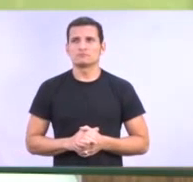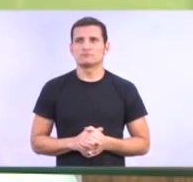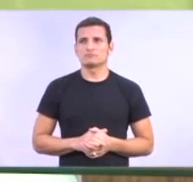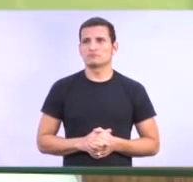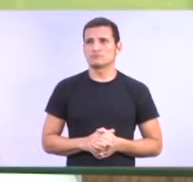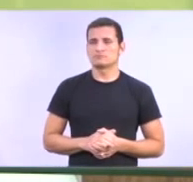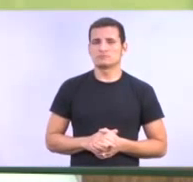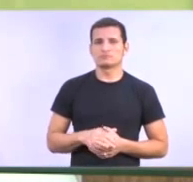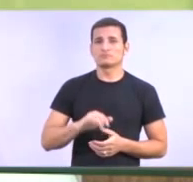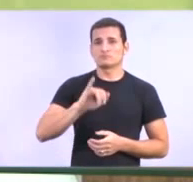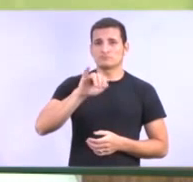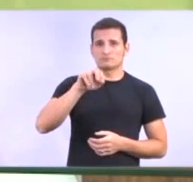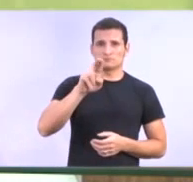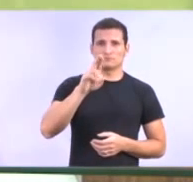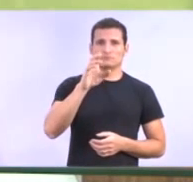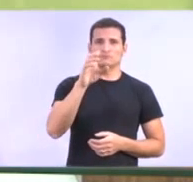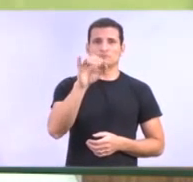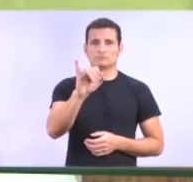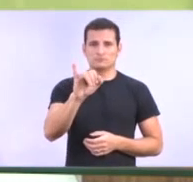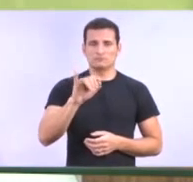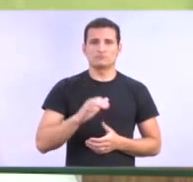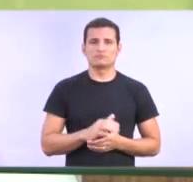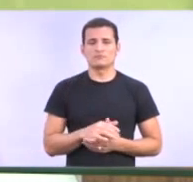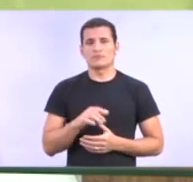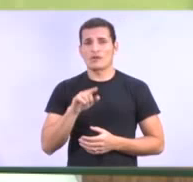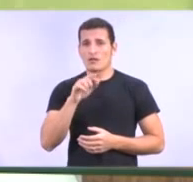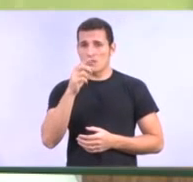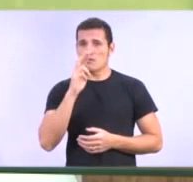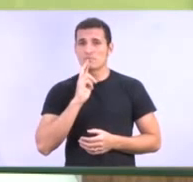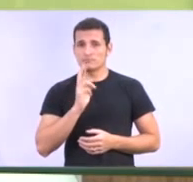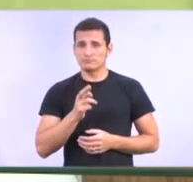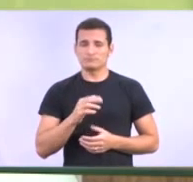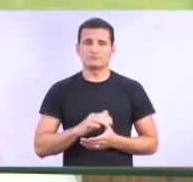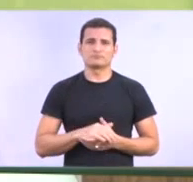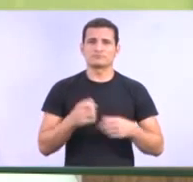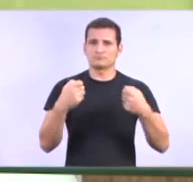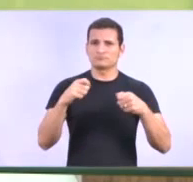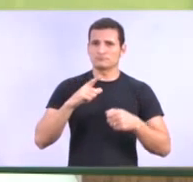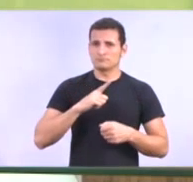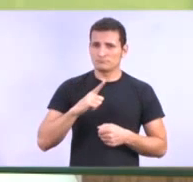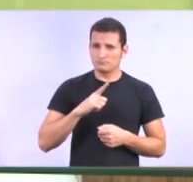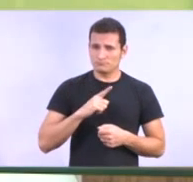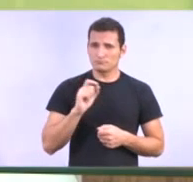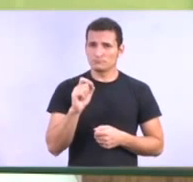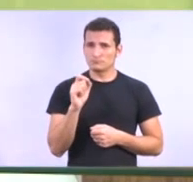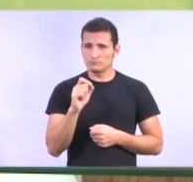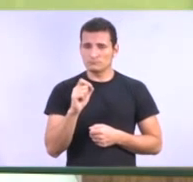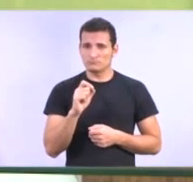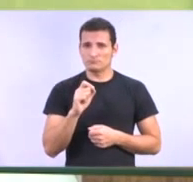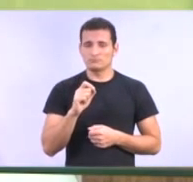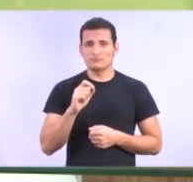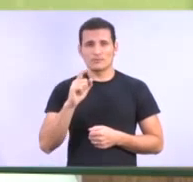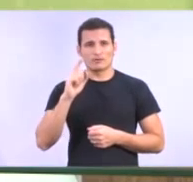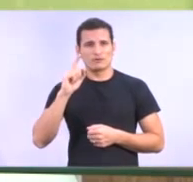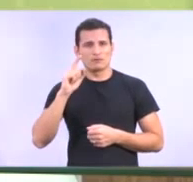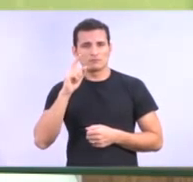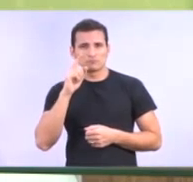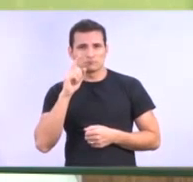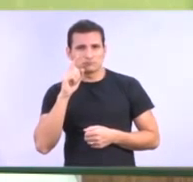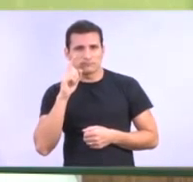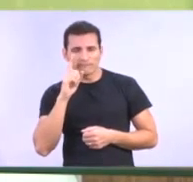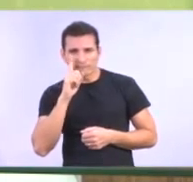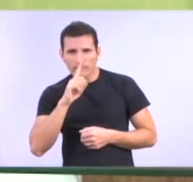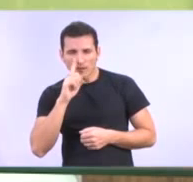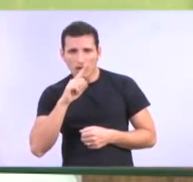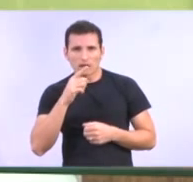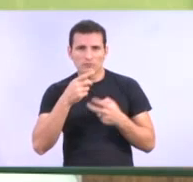resposta da Jusce foi a seguinte: é necessário ter tolerância à falha, onde conexões redundantes irão permitir caminhos alternativos